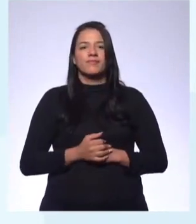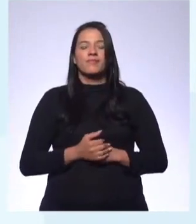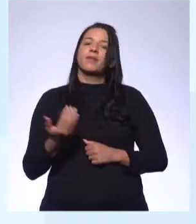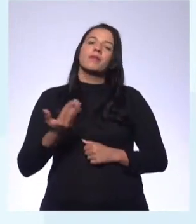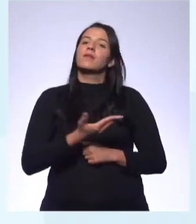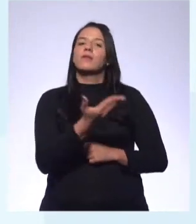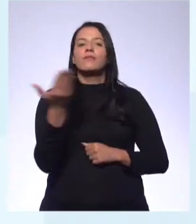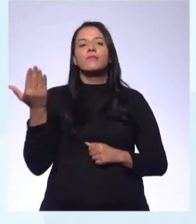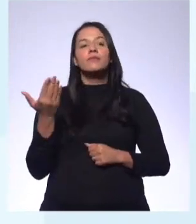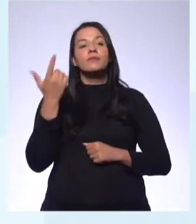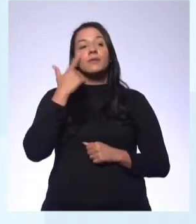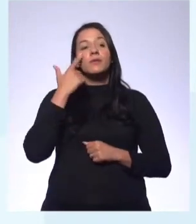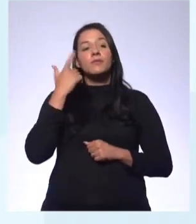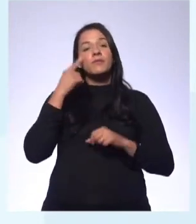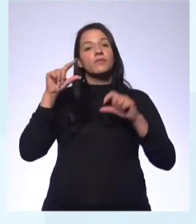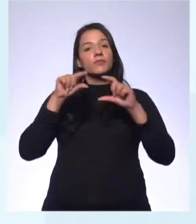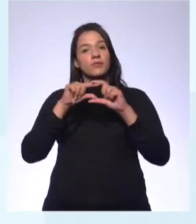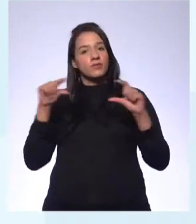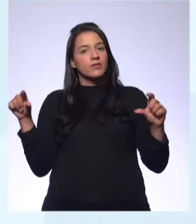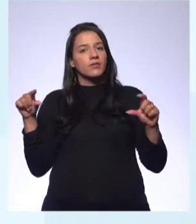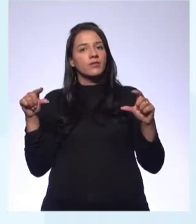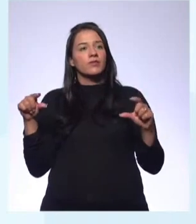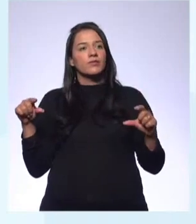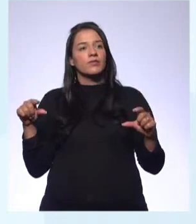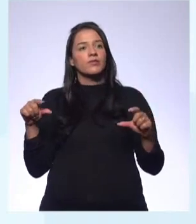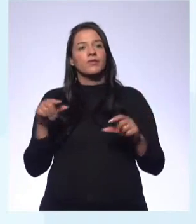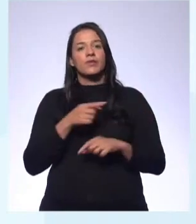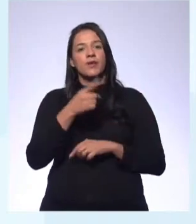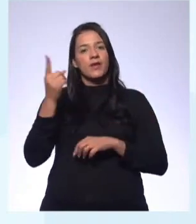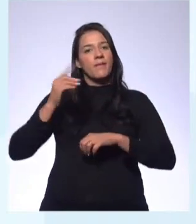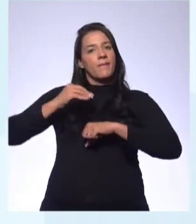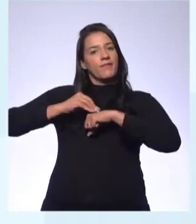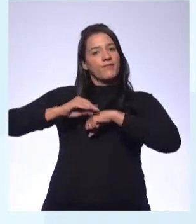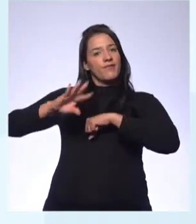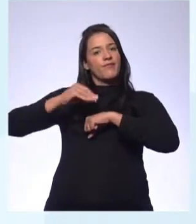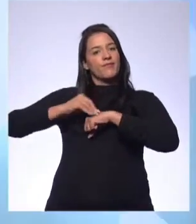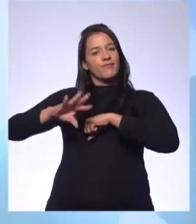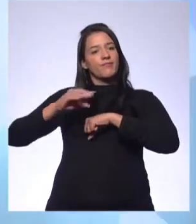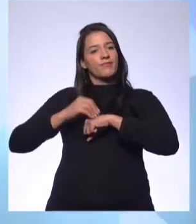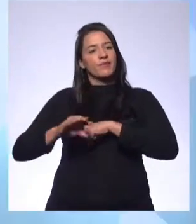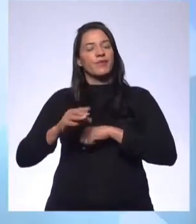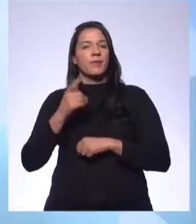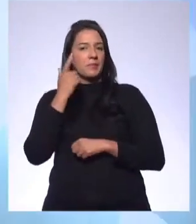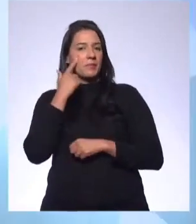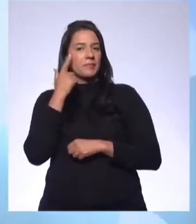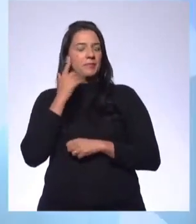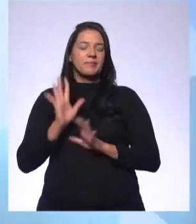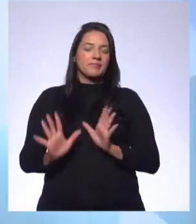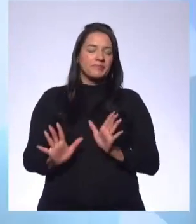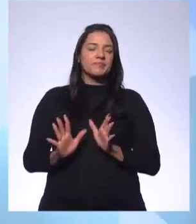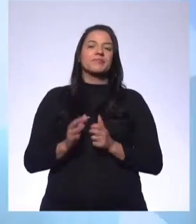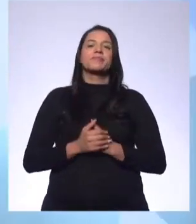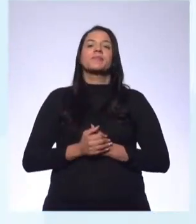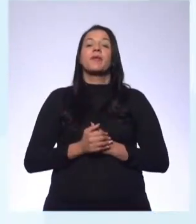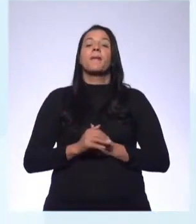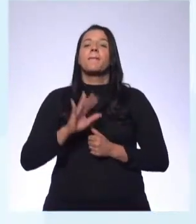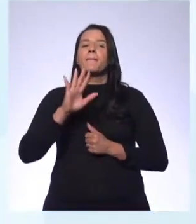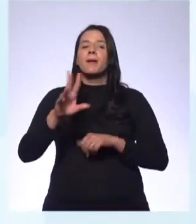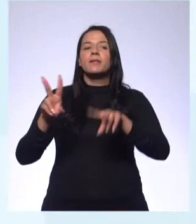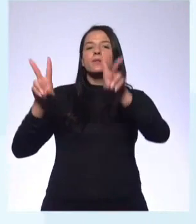Então, como vocês viram um trechinho, a professora já deu spoiler aí, vou fingir que eu não vi, mas qual é o